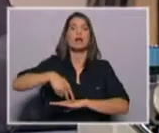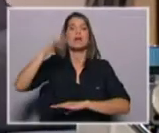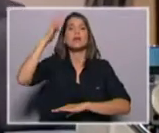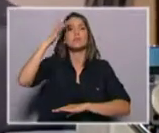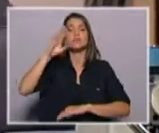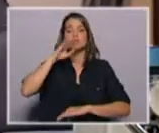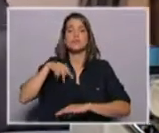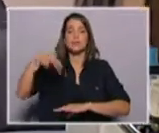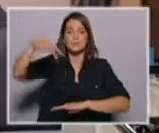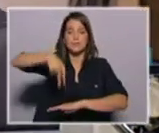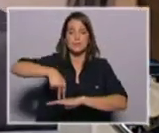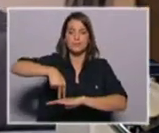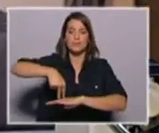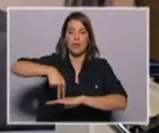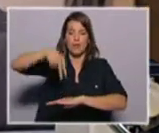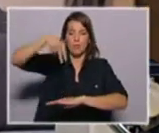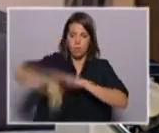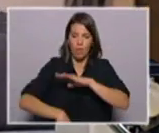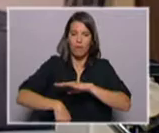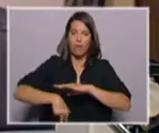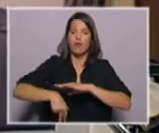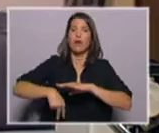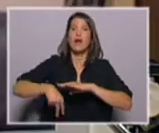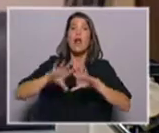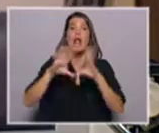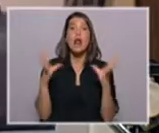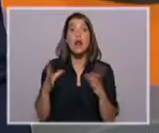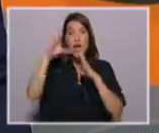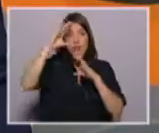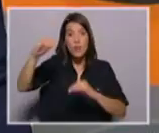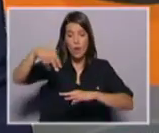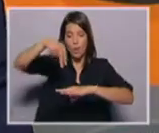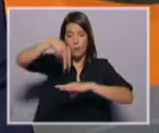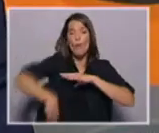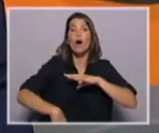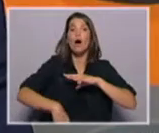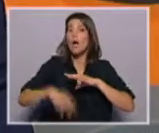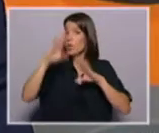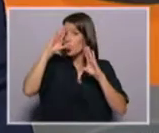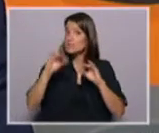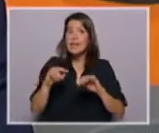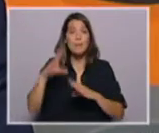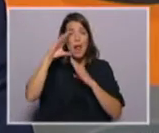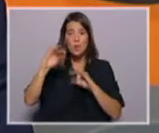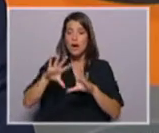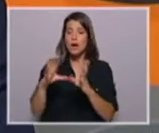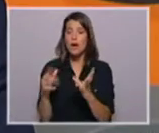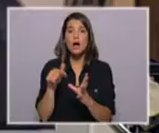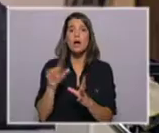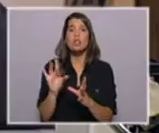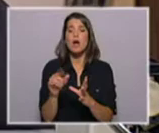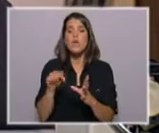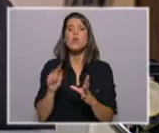que eles são autenticamente enterrados pela superfície lunar. Pois Estávamos não nesse sabiam ponto. qual era a consistência da Nada. superfície lunar, não é? Até digo um outro